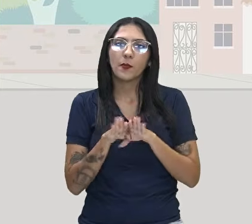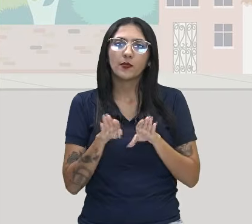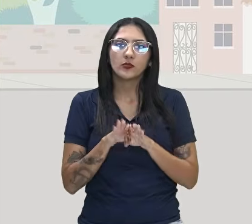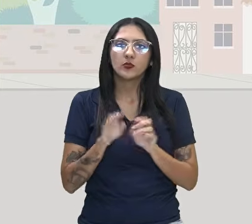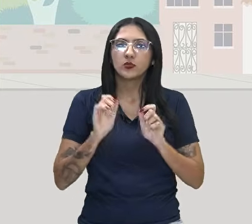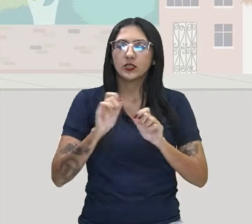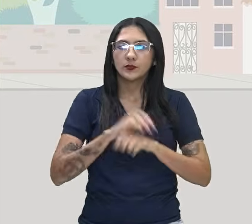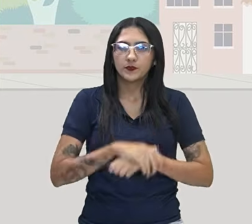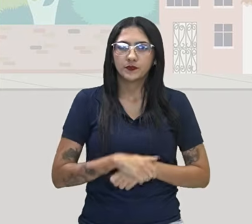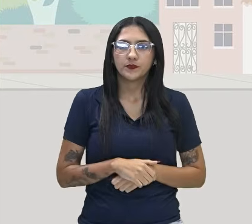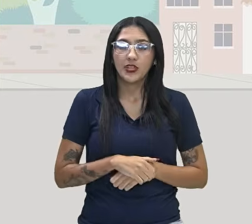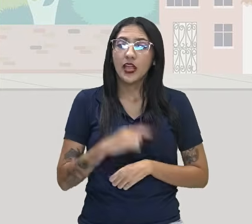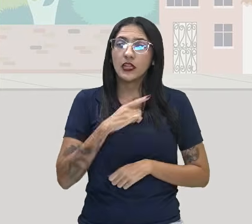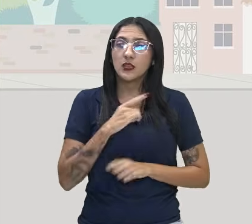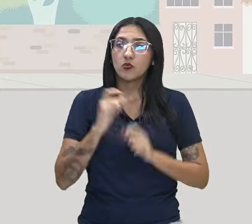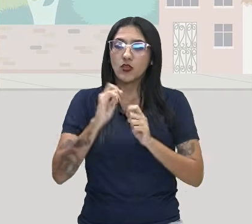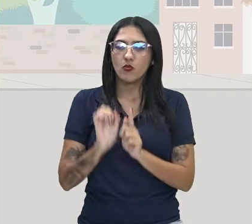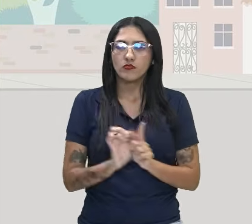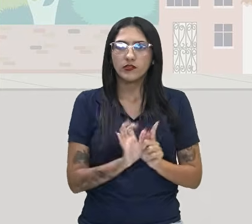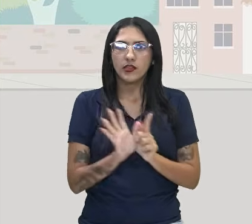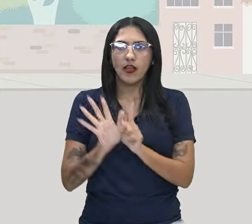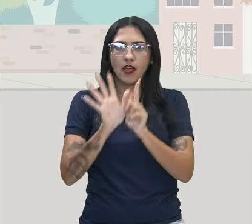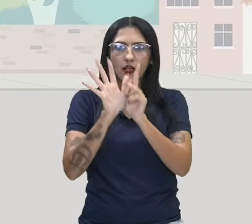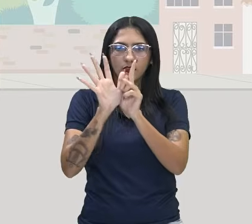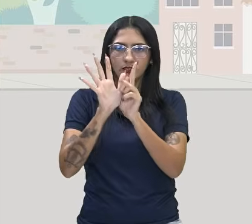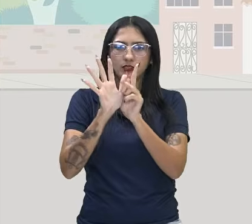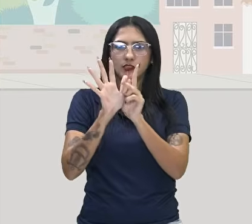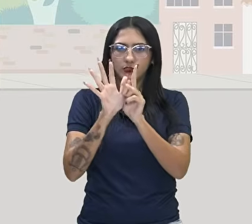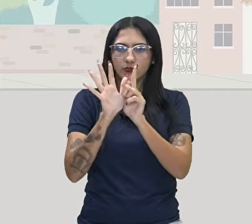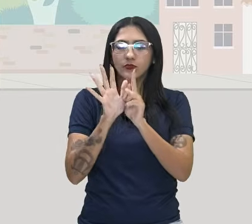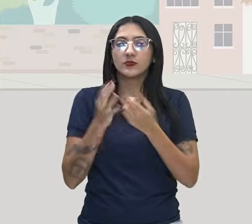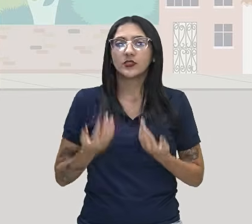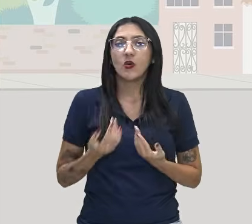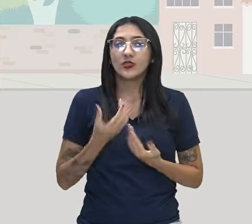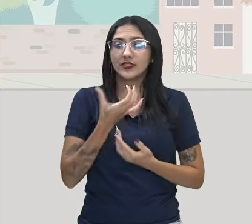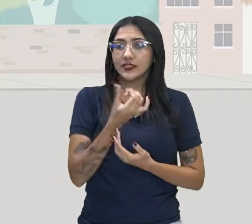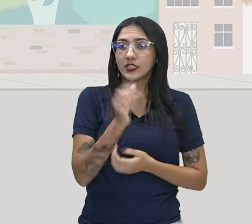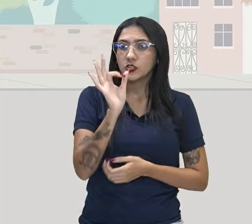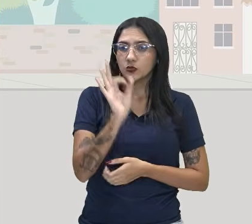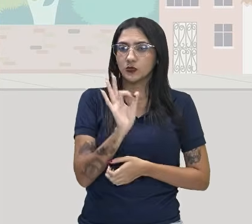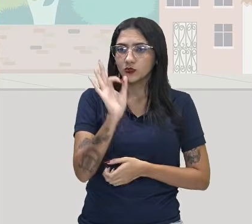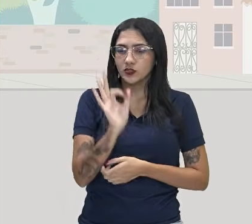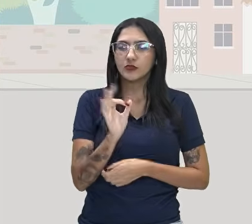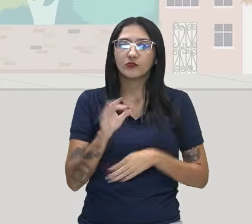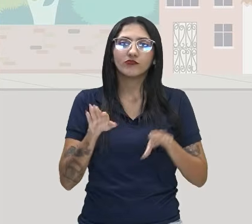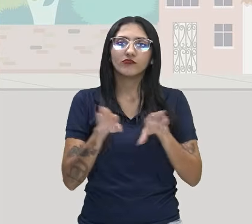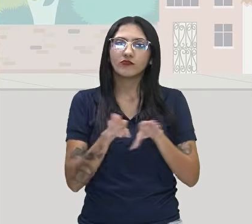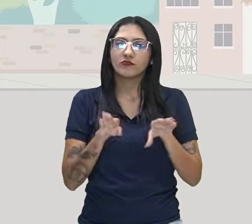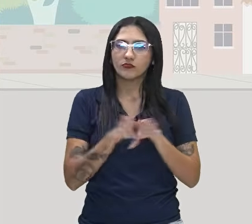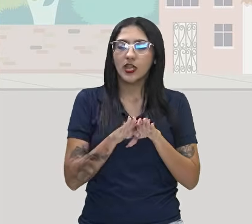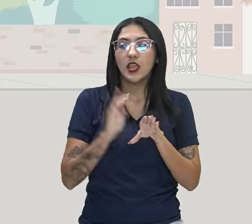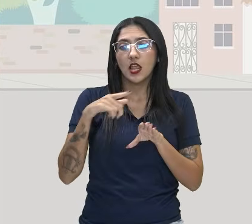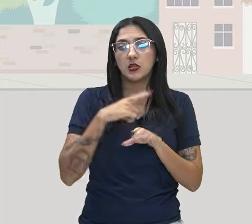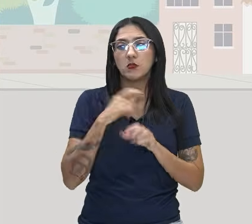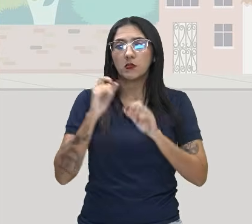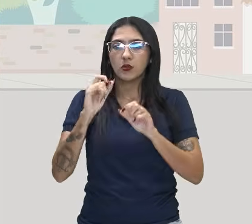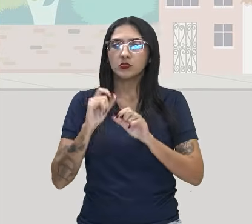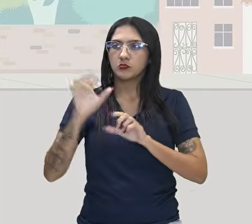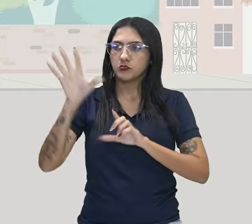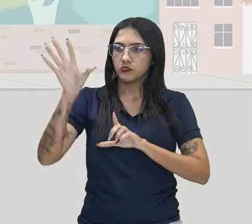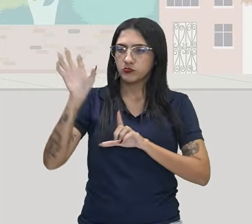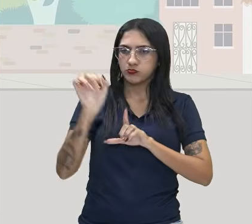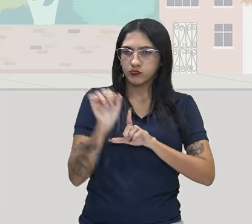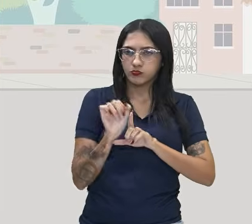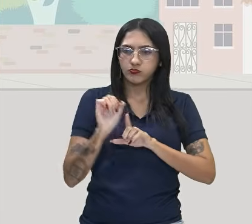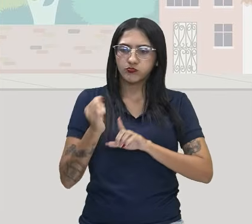quê? Existem os gases atmosféricos, então 6% eles podem ser refletidos aí